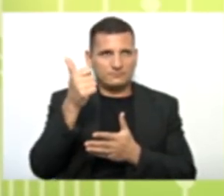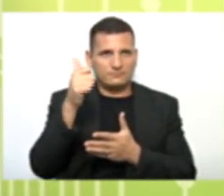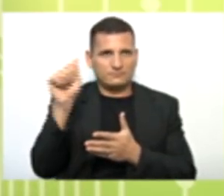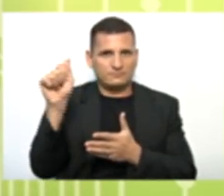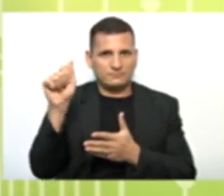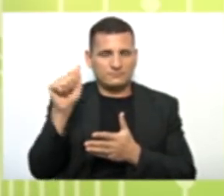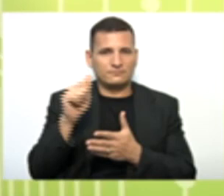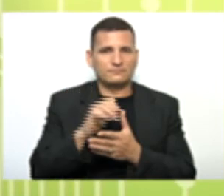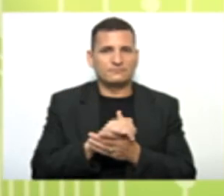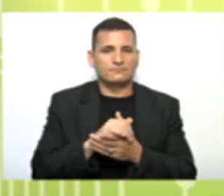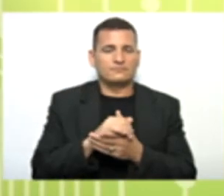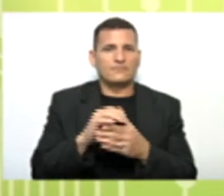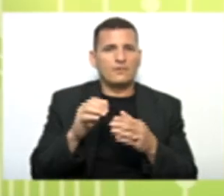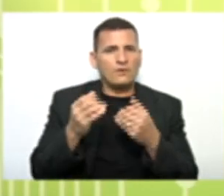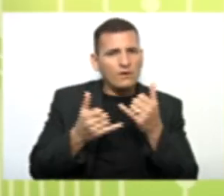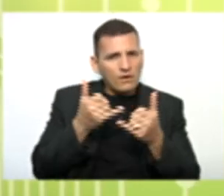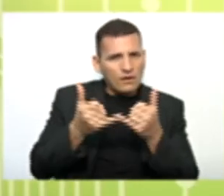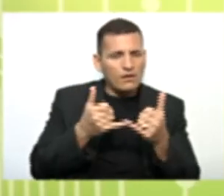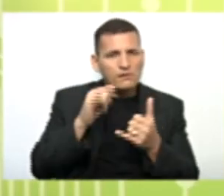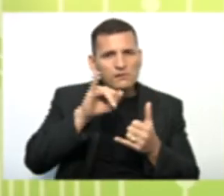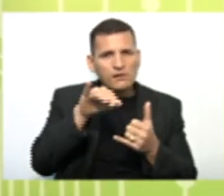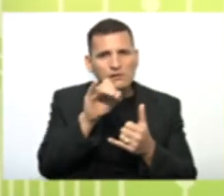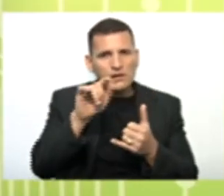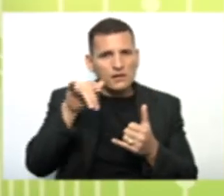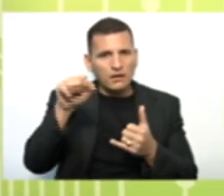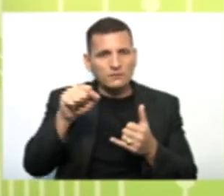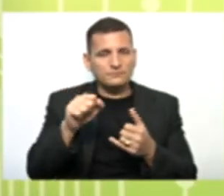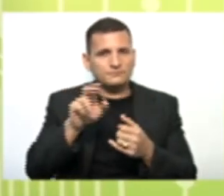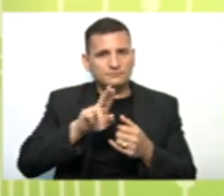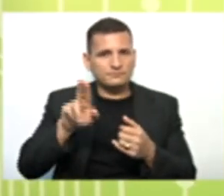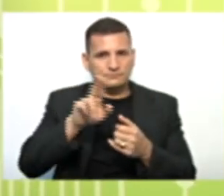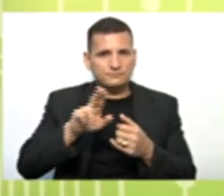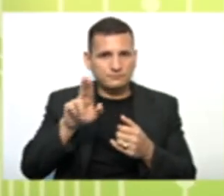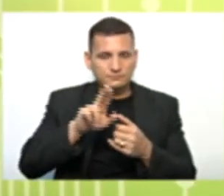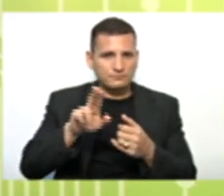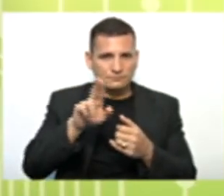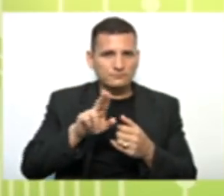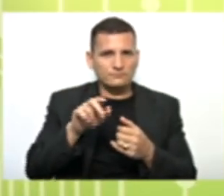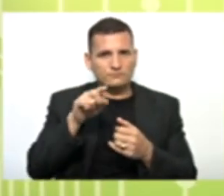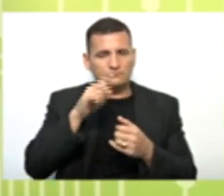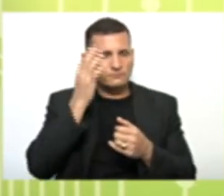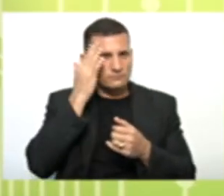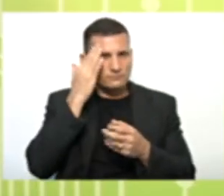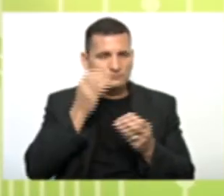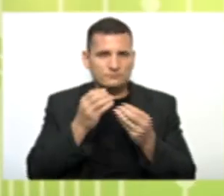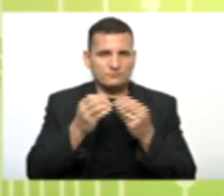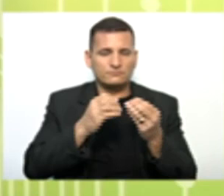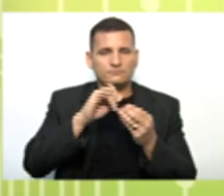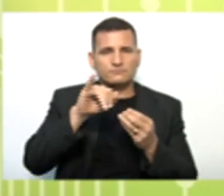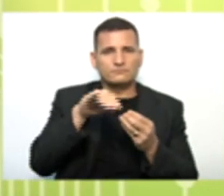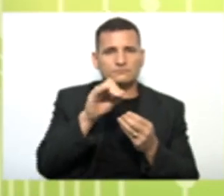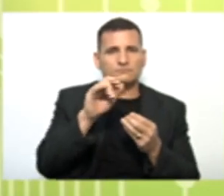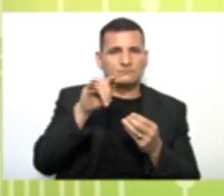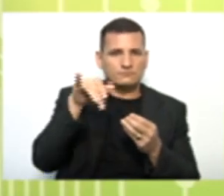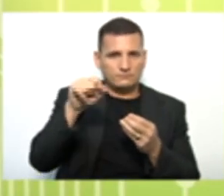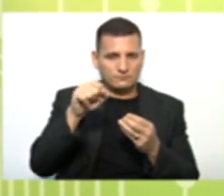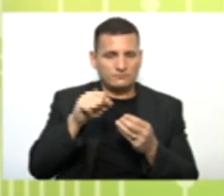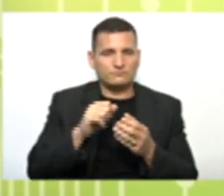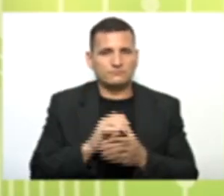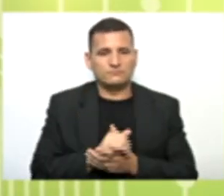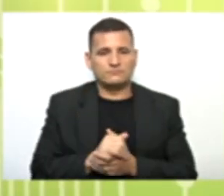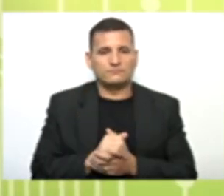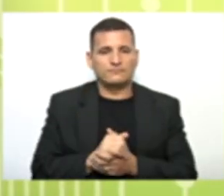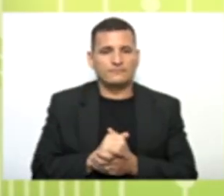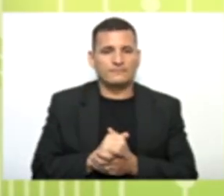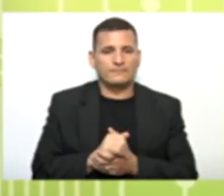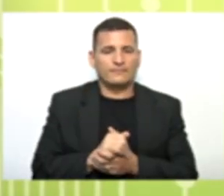muito para jogos, coisa que a gente também vai tentar fazer um pouquinho hoje aqui, tá? Para que vocês possam ter um pouco de noção de como é que funcionam os jogos por aí por fora, tá?